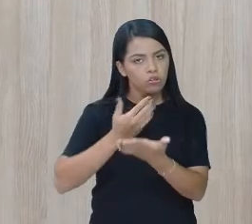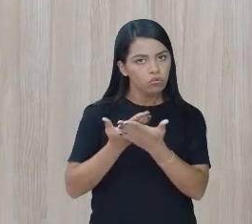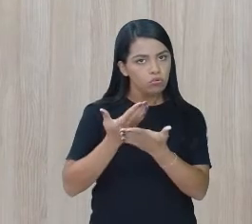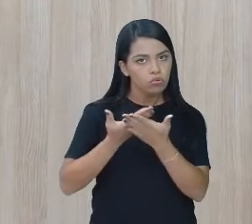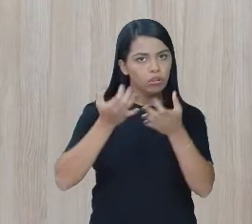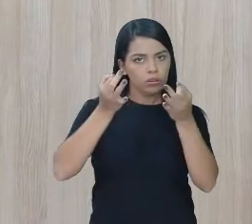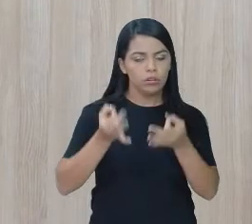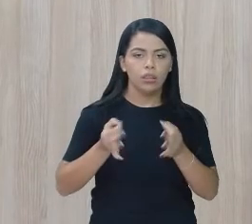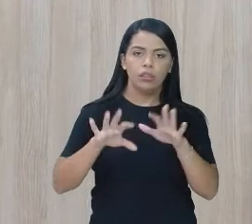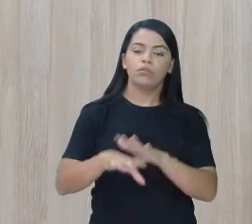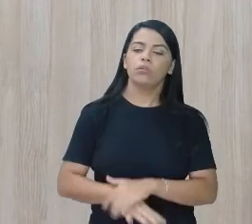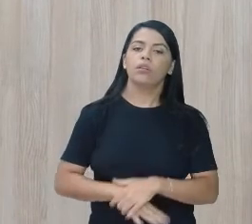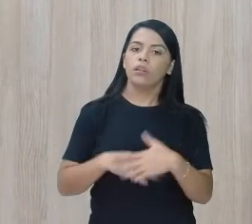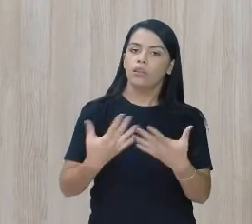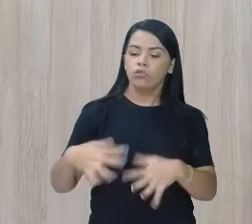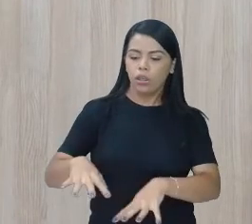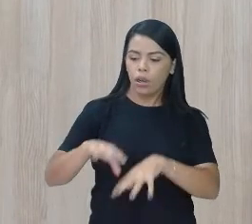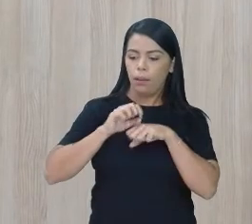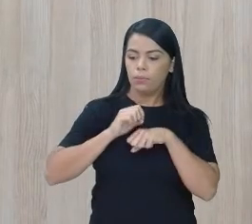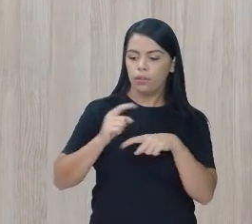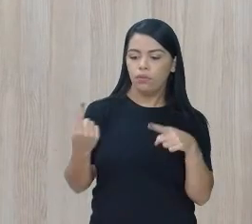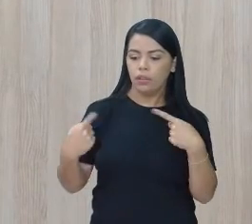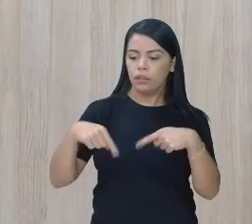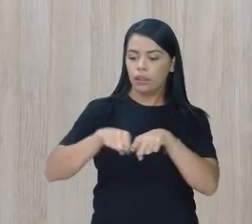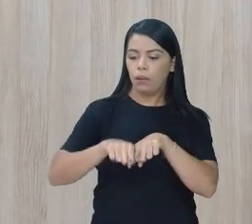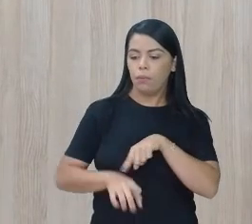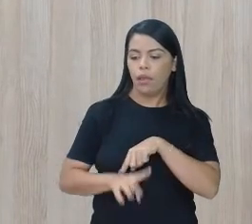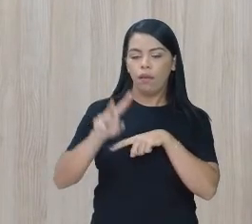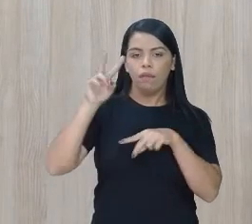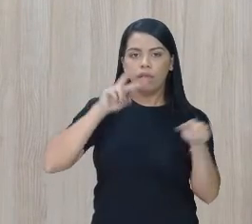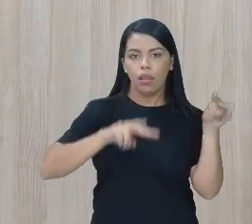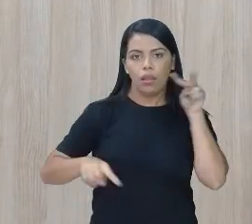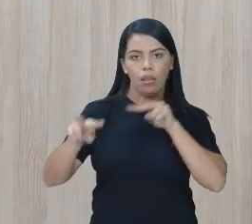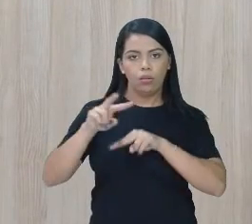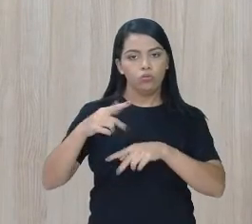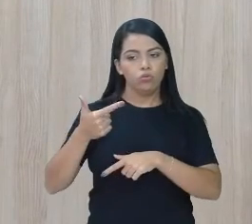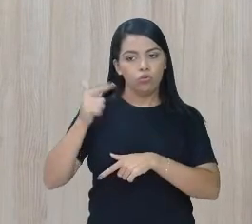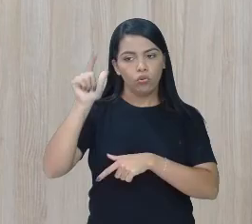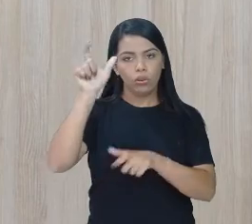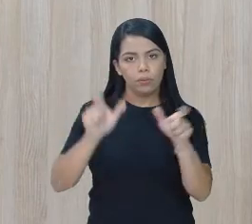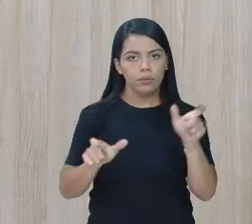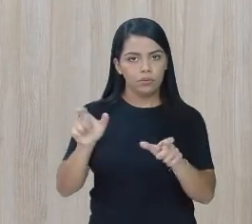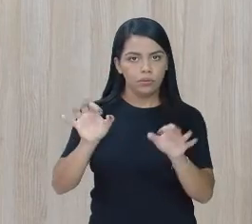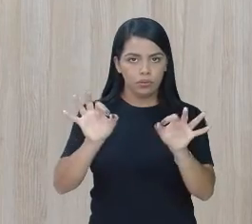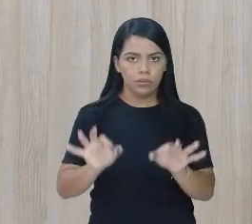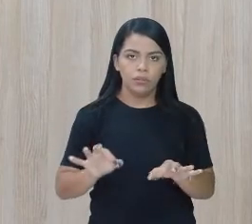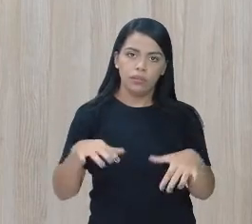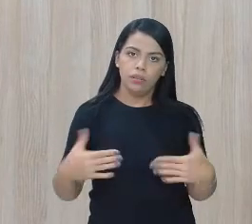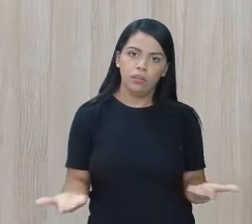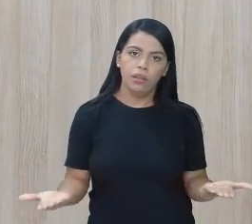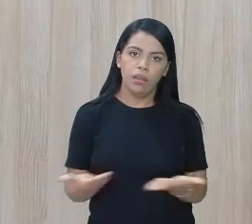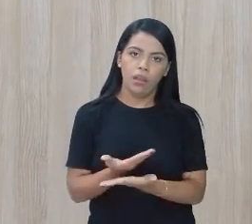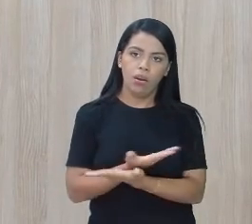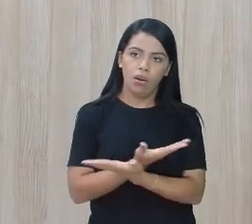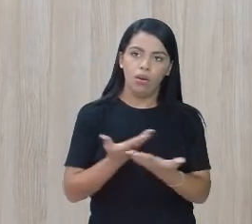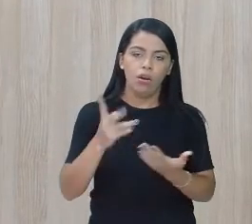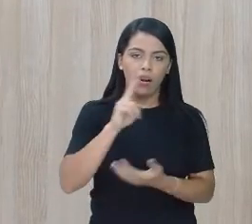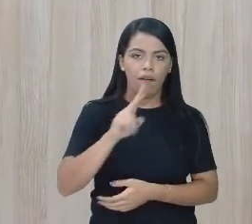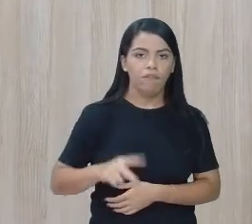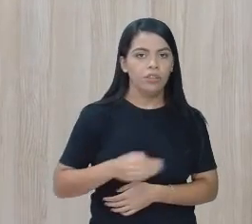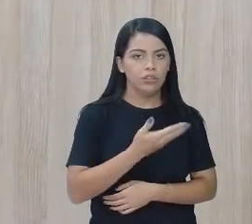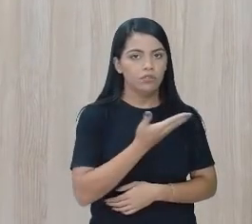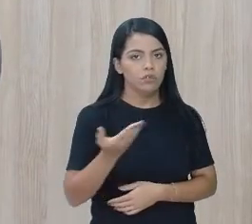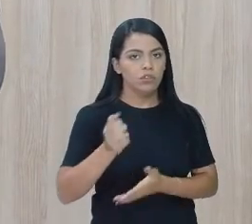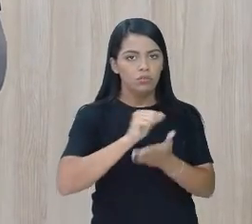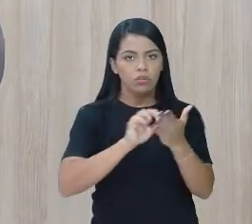e absorvendo e observando também os outros. Minha gente, agora é a vez de vocês, como atividade